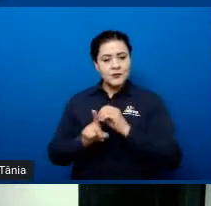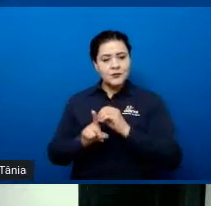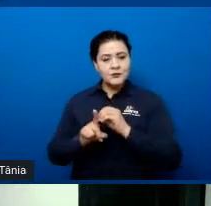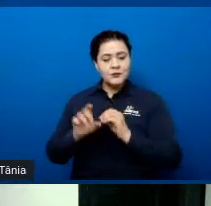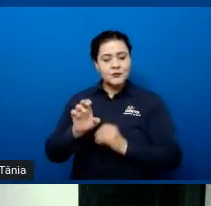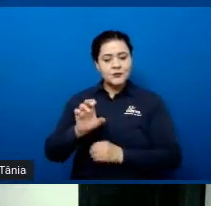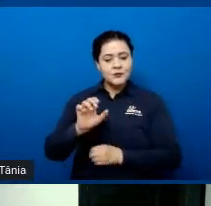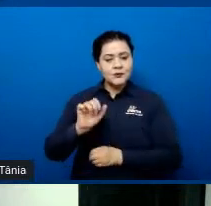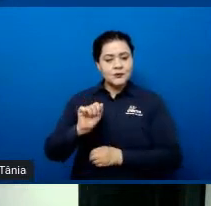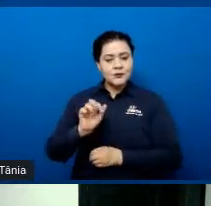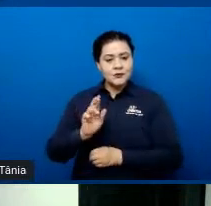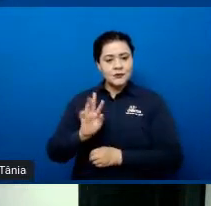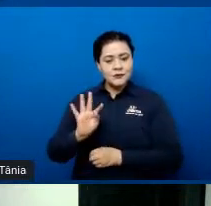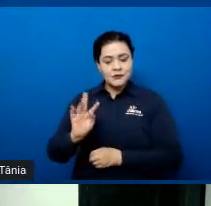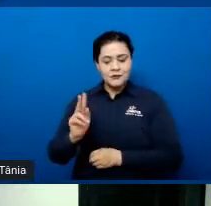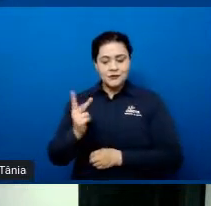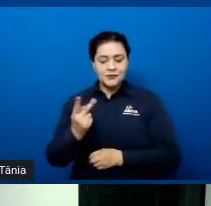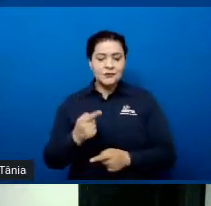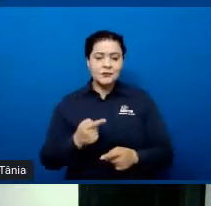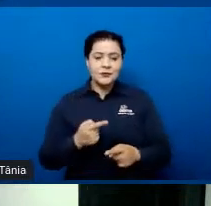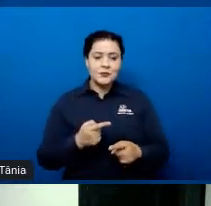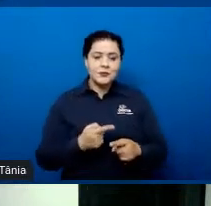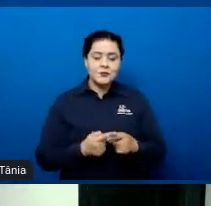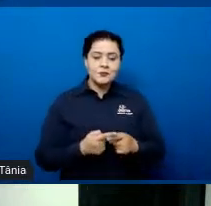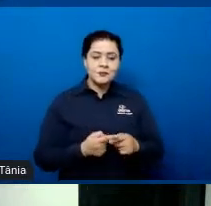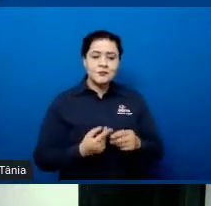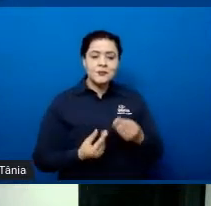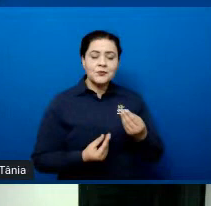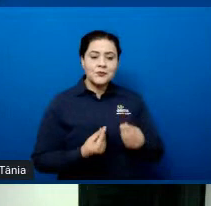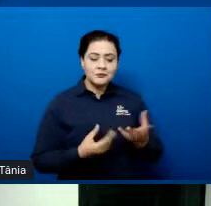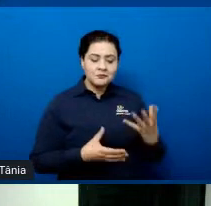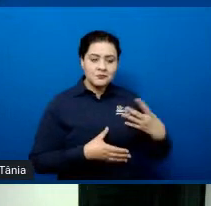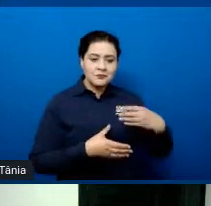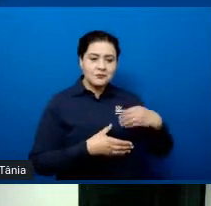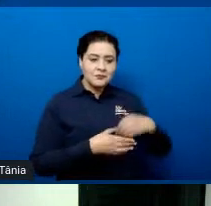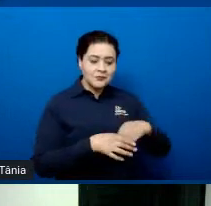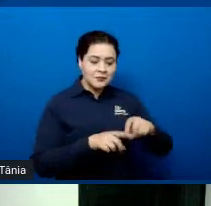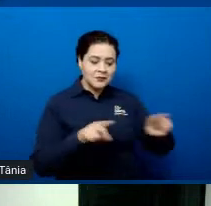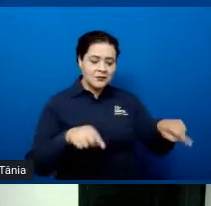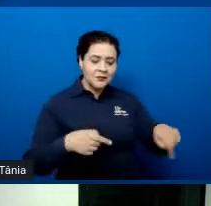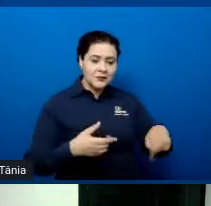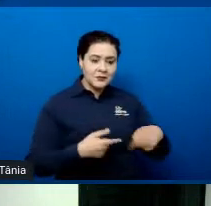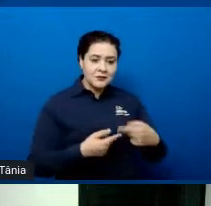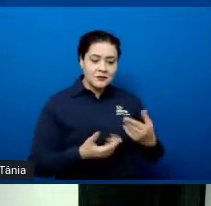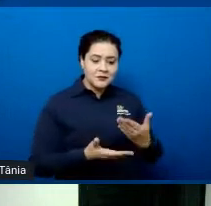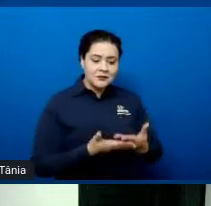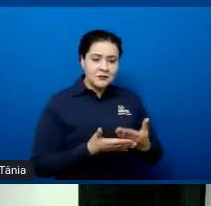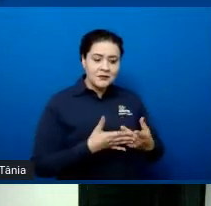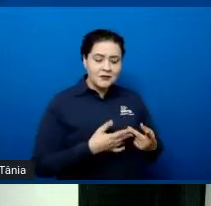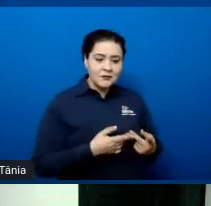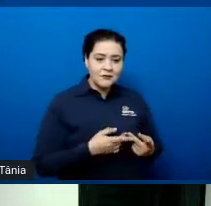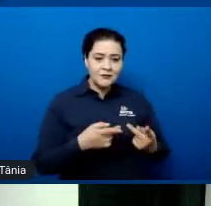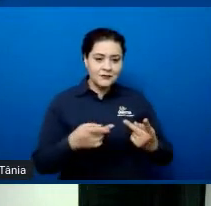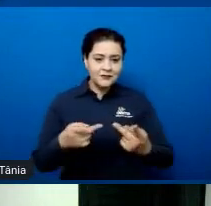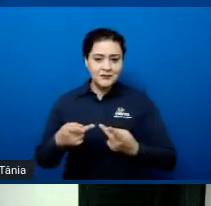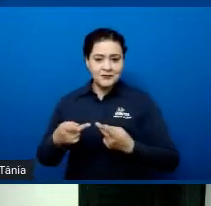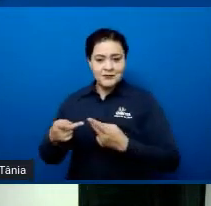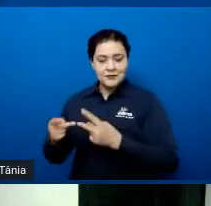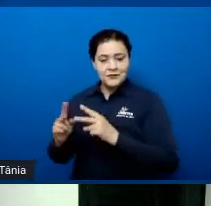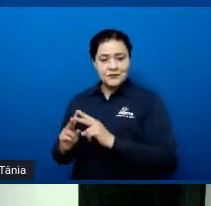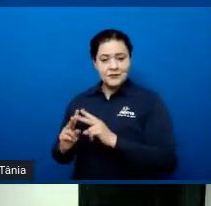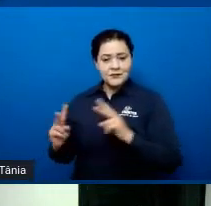de realidade aumentada para visitas virtuais. Então, dentro da sala de aula, os alunos faziam visitas virtuais, né,